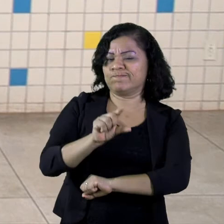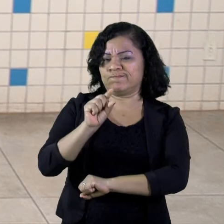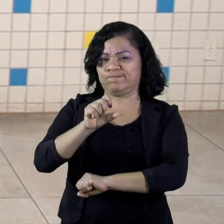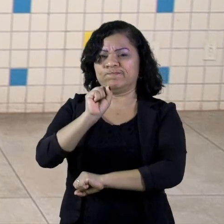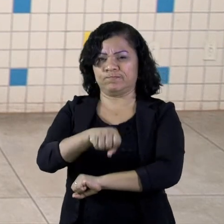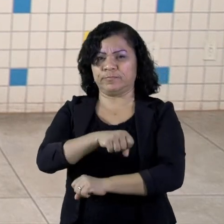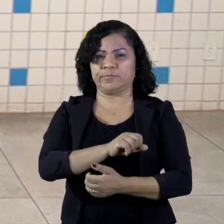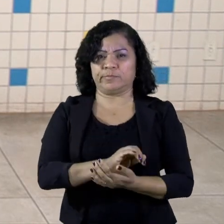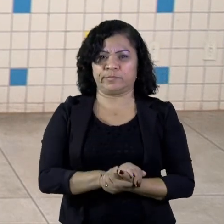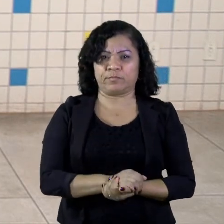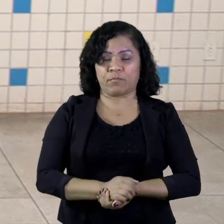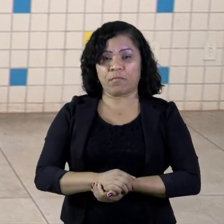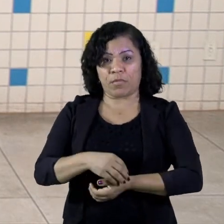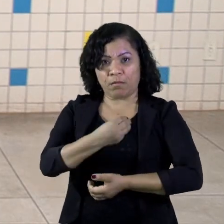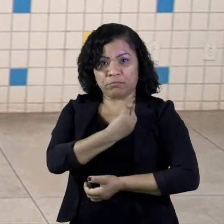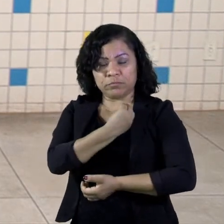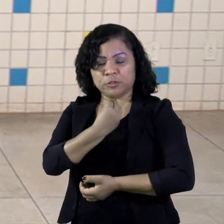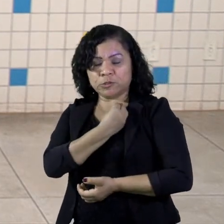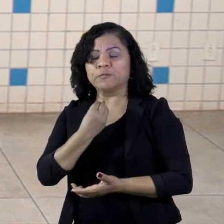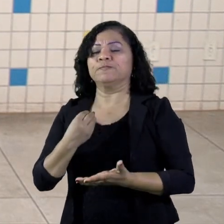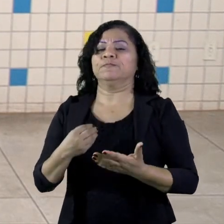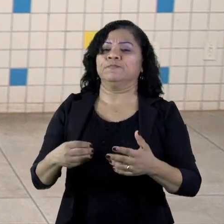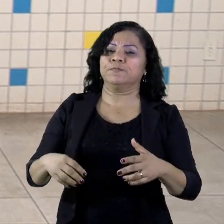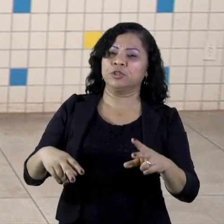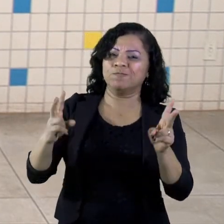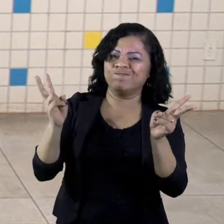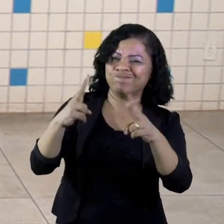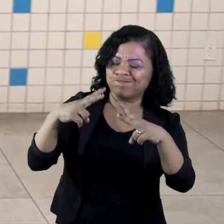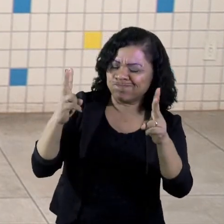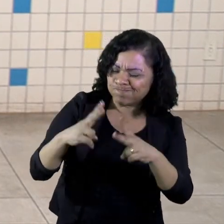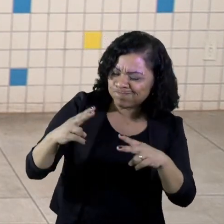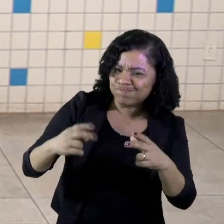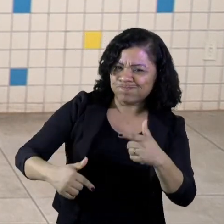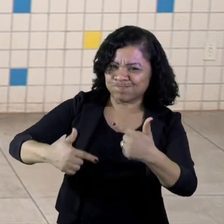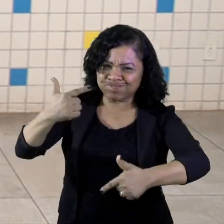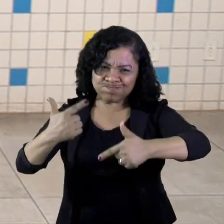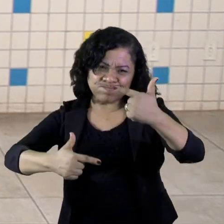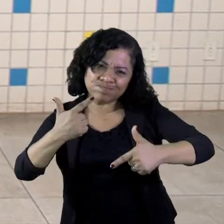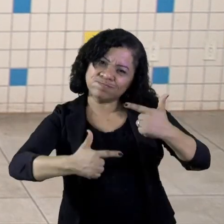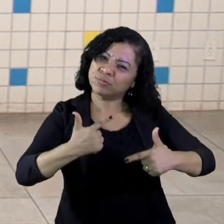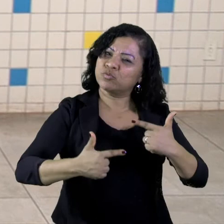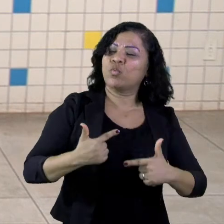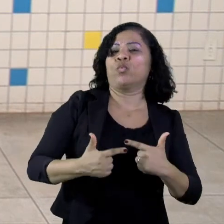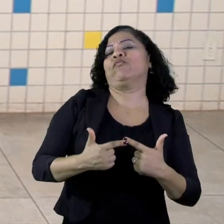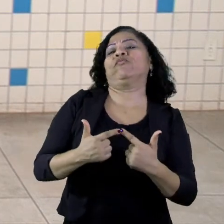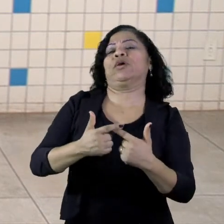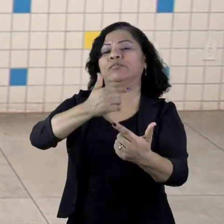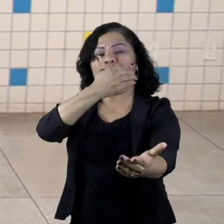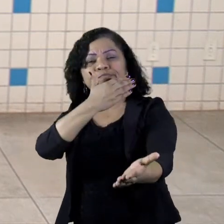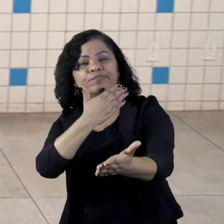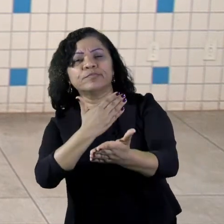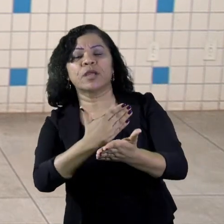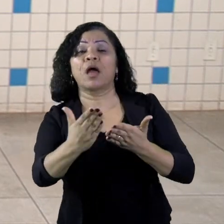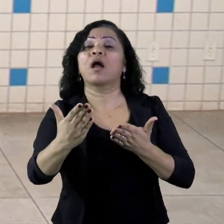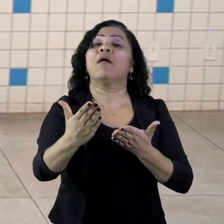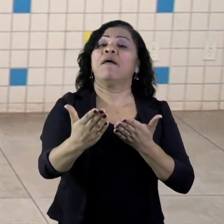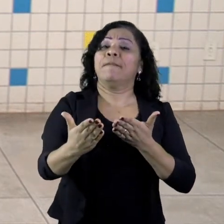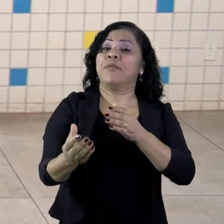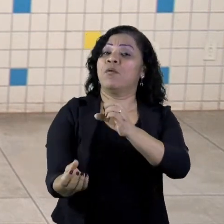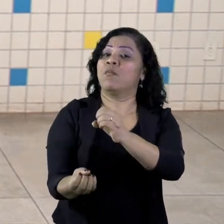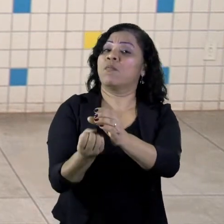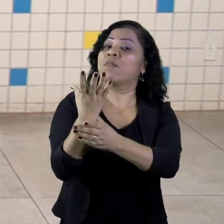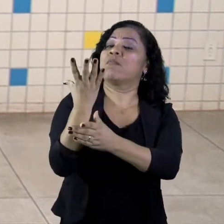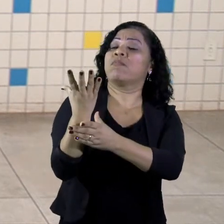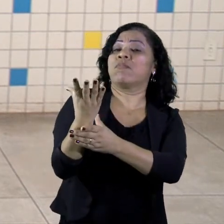Existem muitos conflitos entre esses povos e a maioria desses conflitos acabava originando